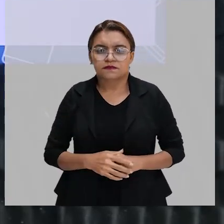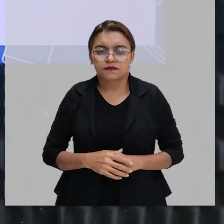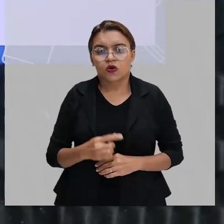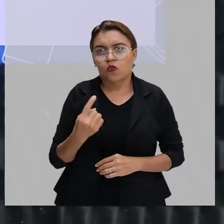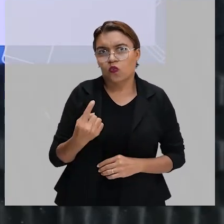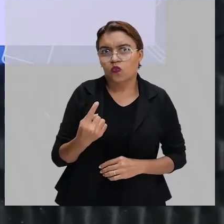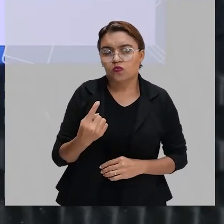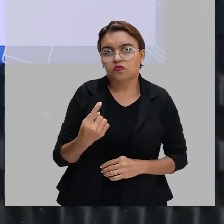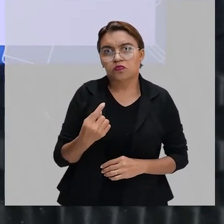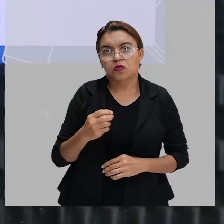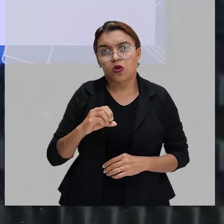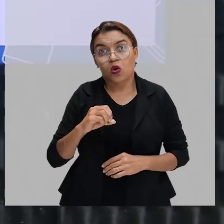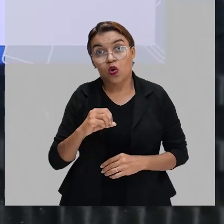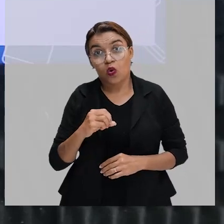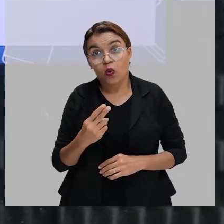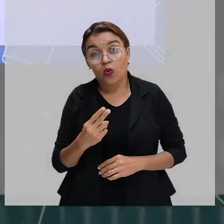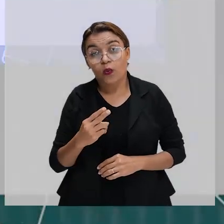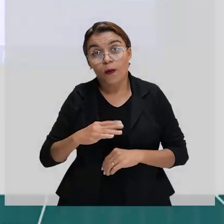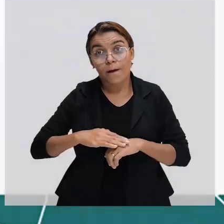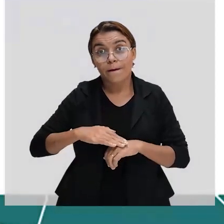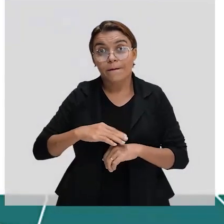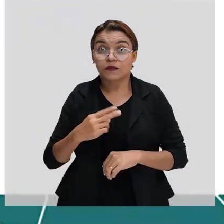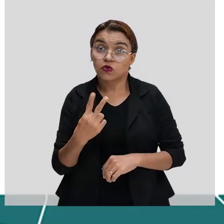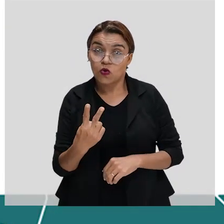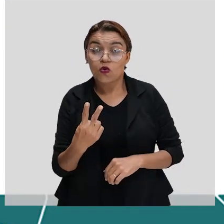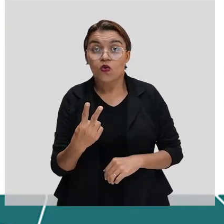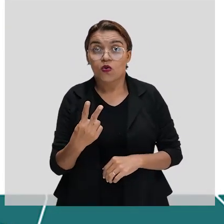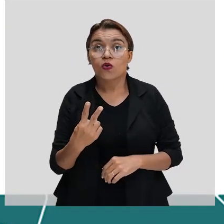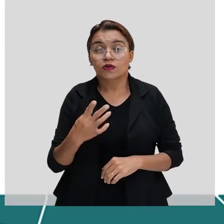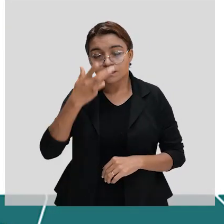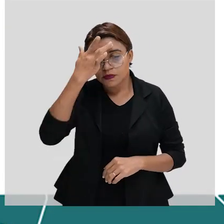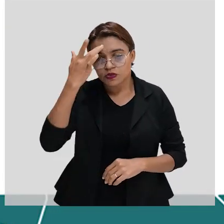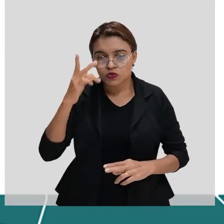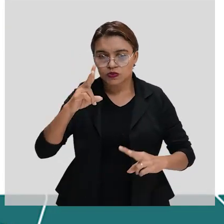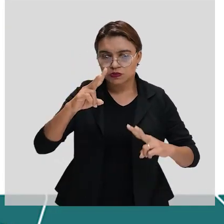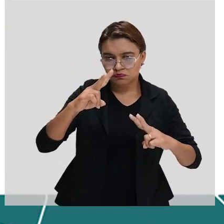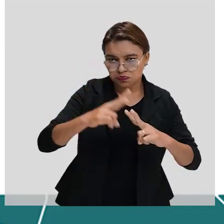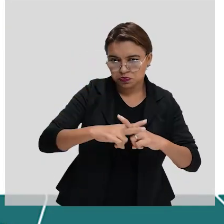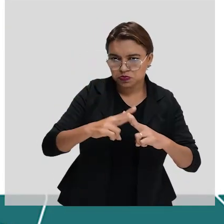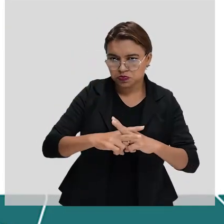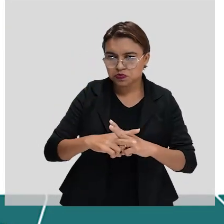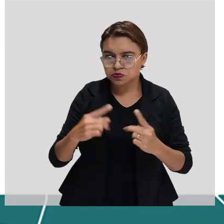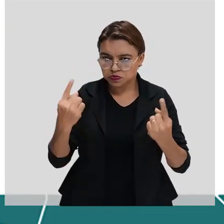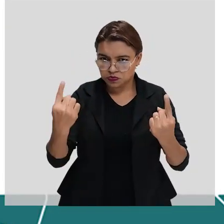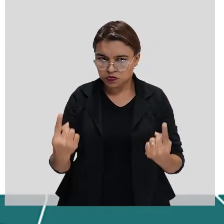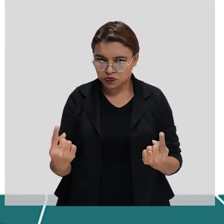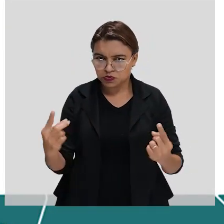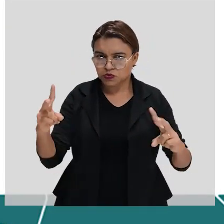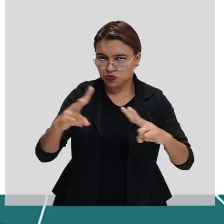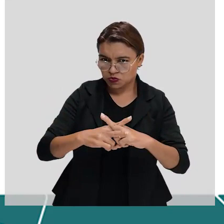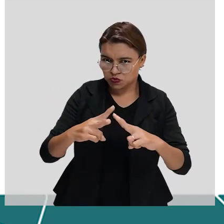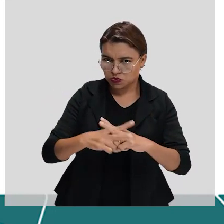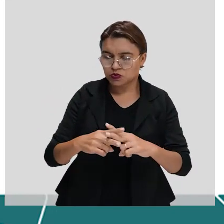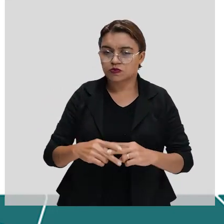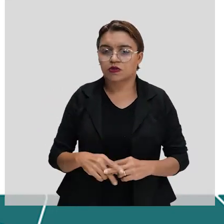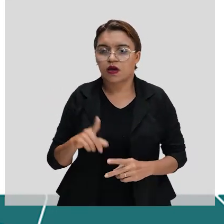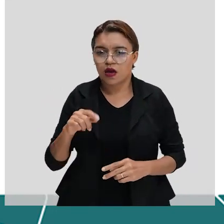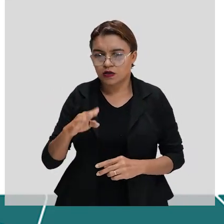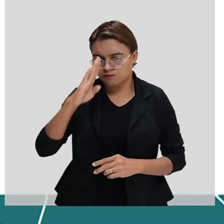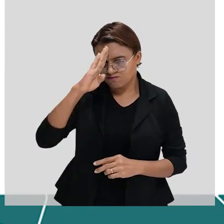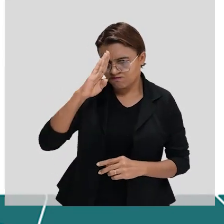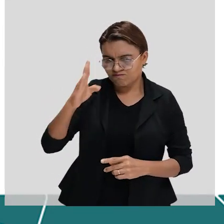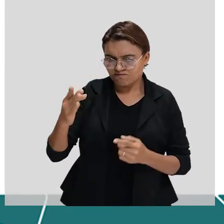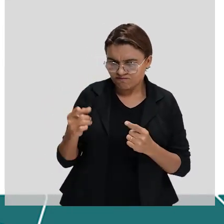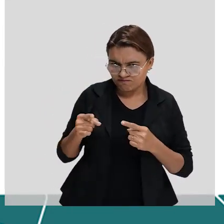mais adversários e eles se tornam o alvo do combate. Então, luta tem a ver com o combate